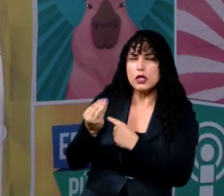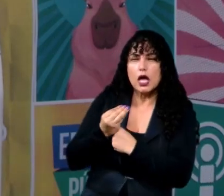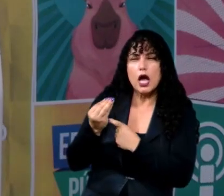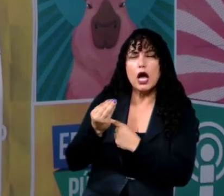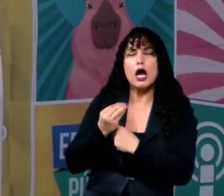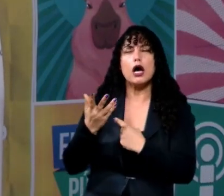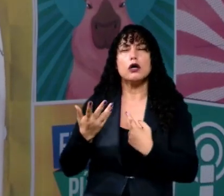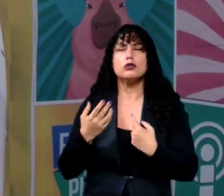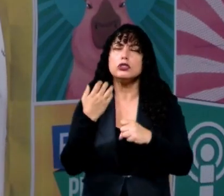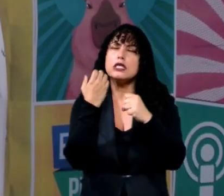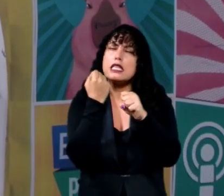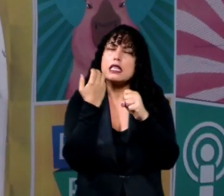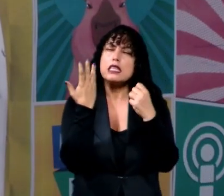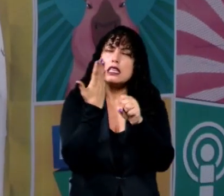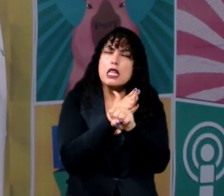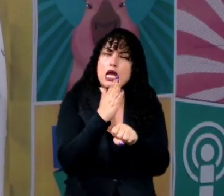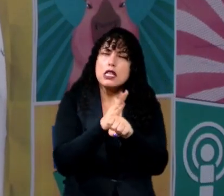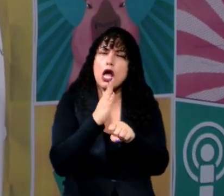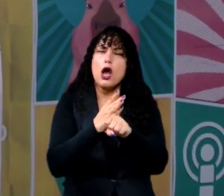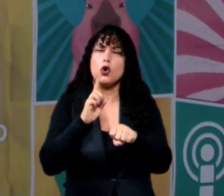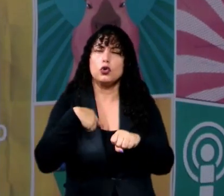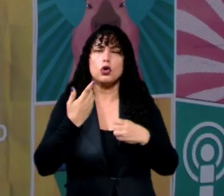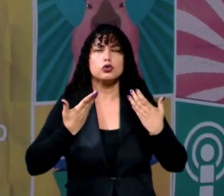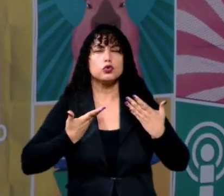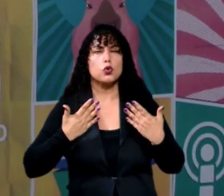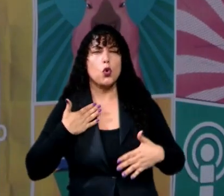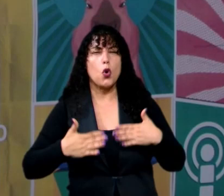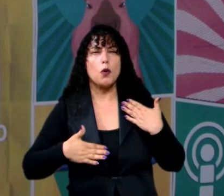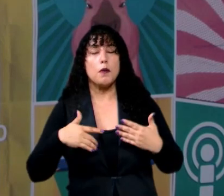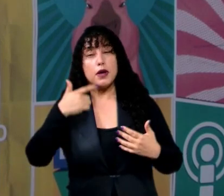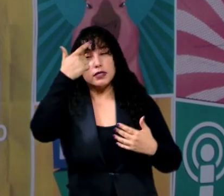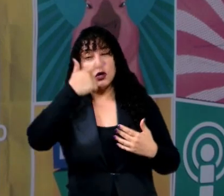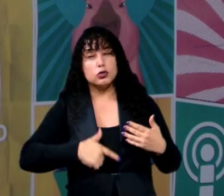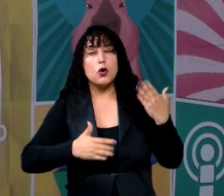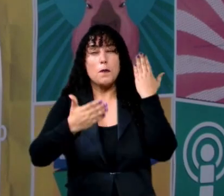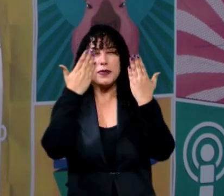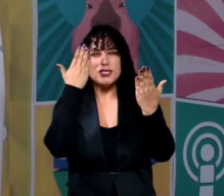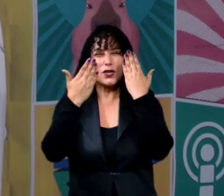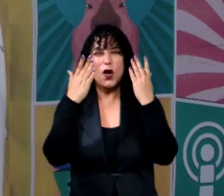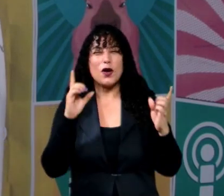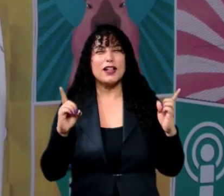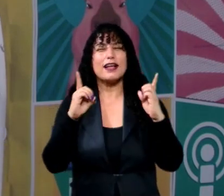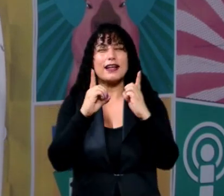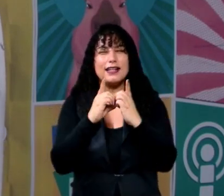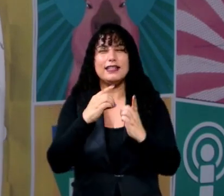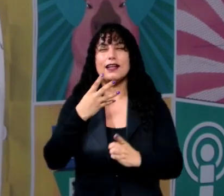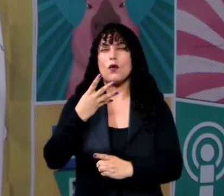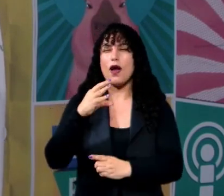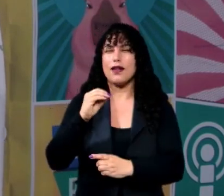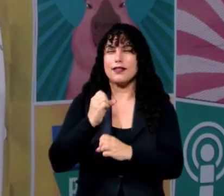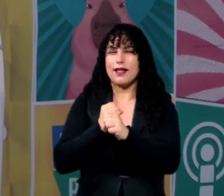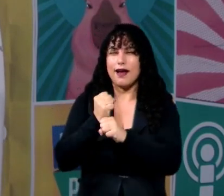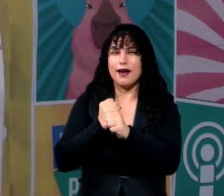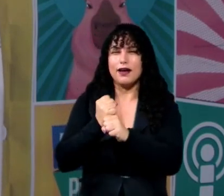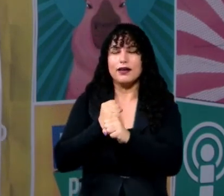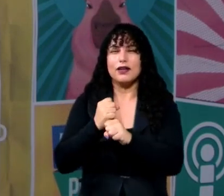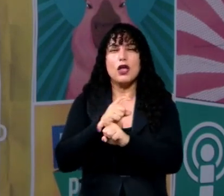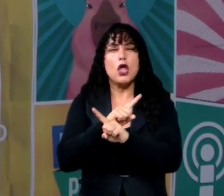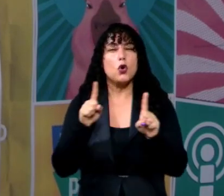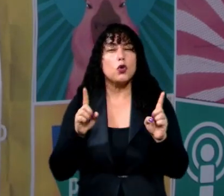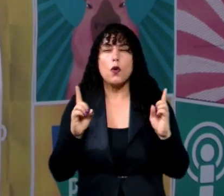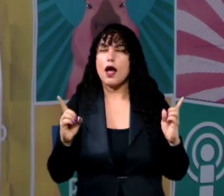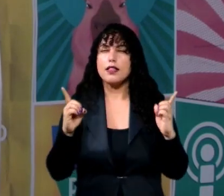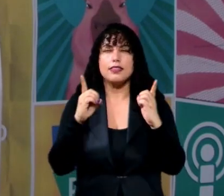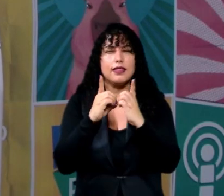de exercitar o nosso corpo. Eu não falei, mas eu sou psicóloga clínica há 40 anos. Eu não atendo